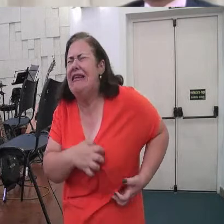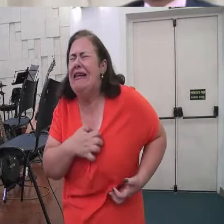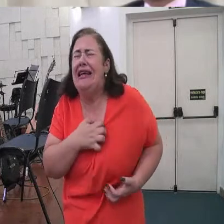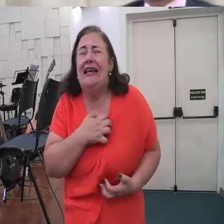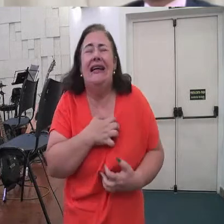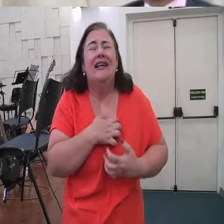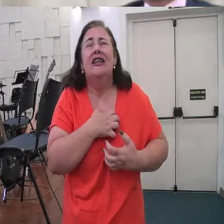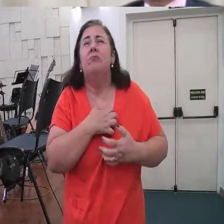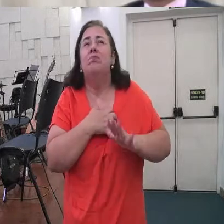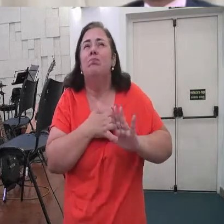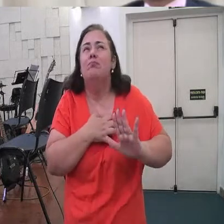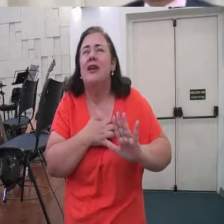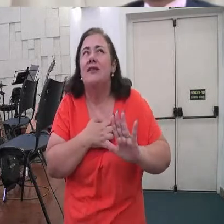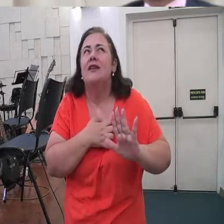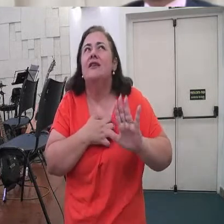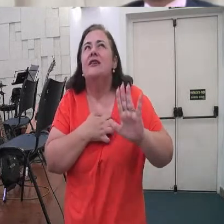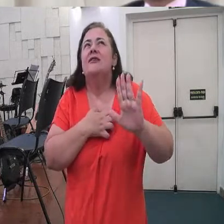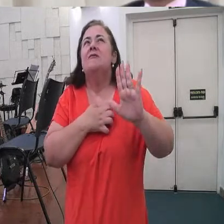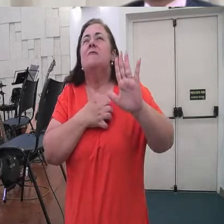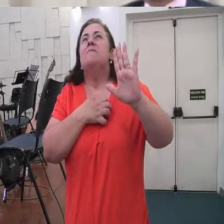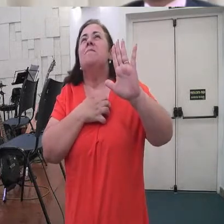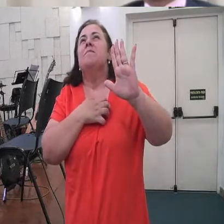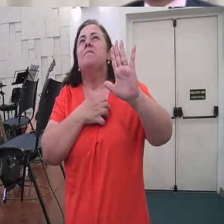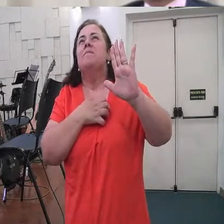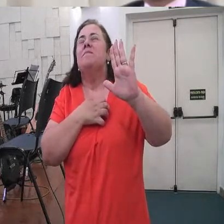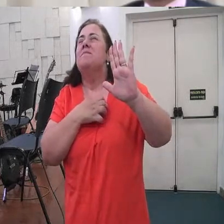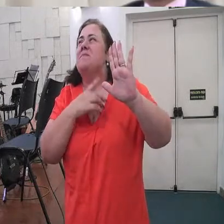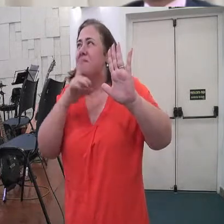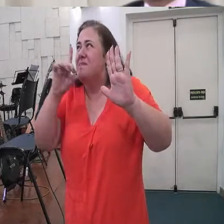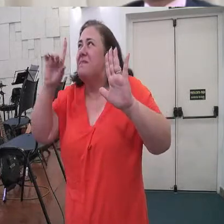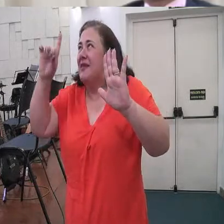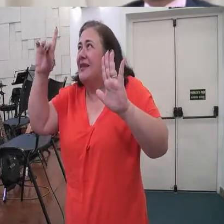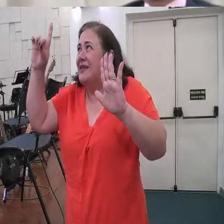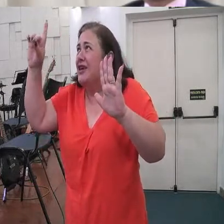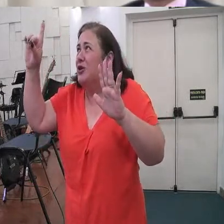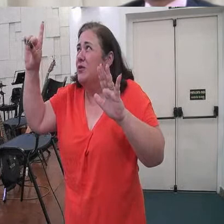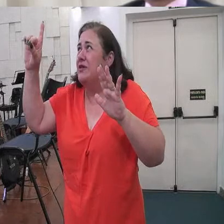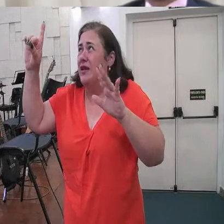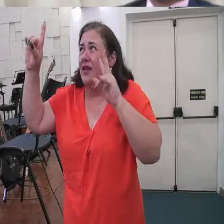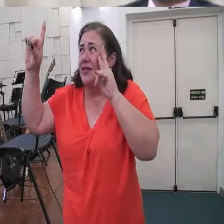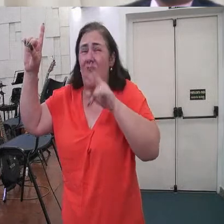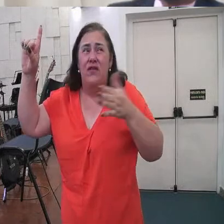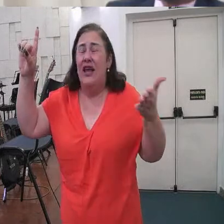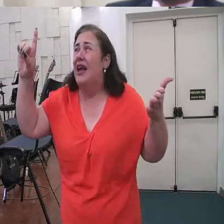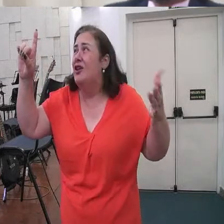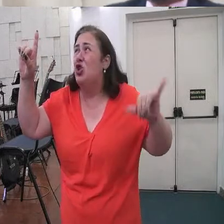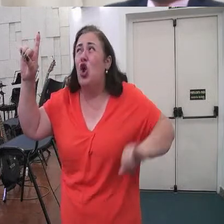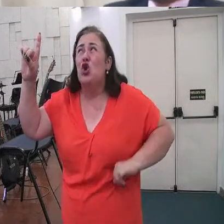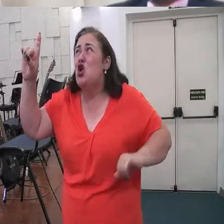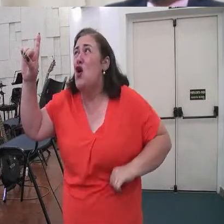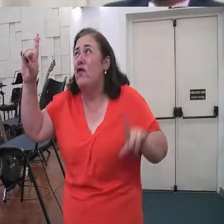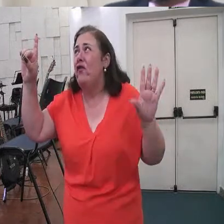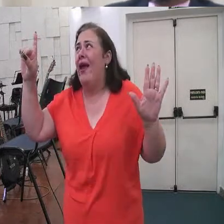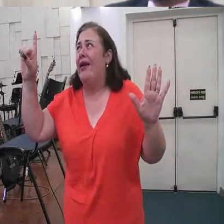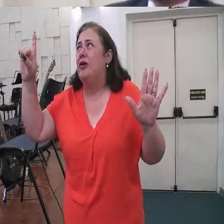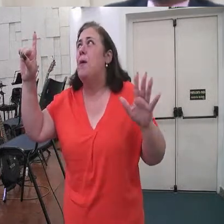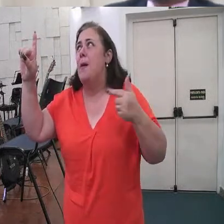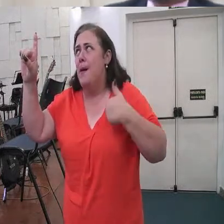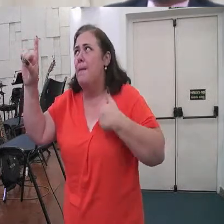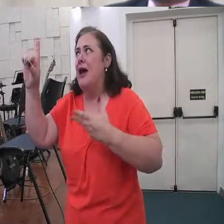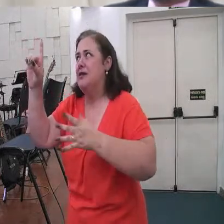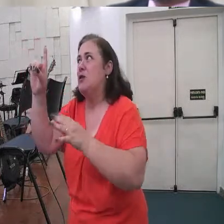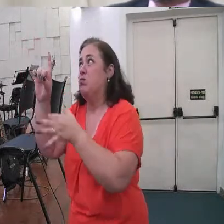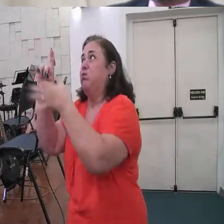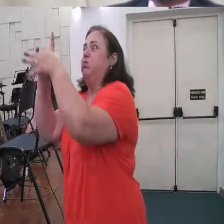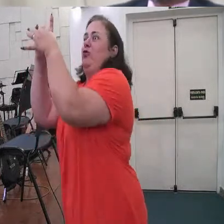É a fé resiliente. Esse tipo de fé Deus espera de nós. Mas sabe qual é um outro tipo de fé que Deus espera de nós? É